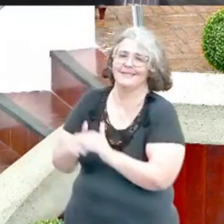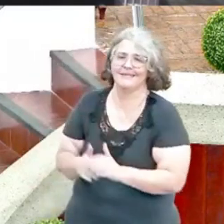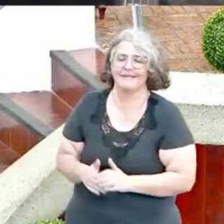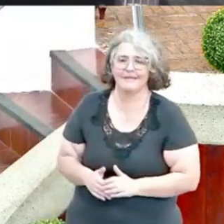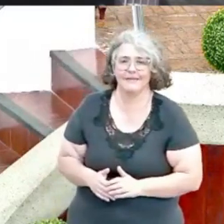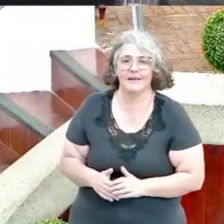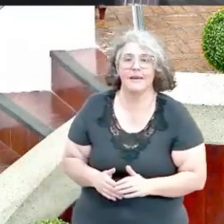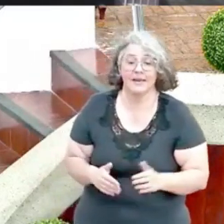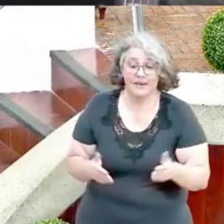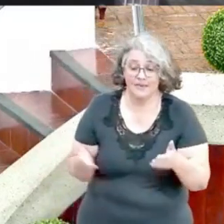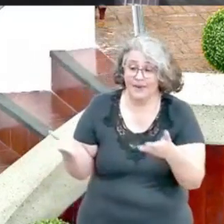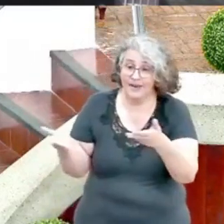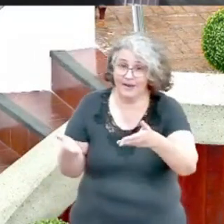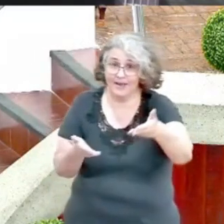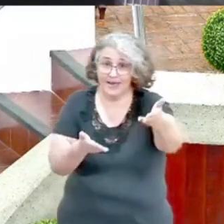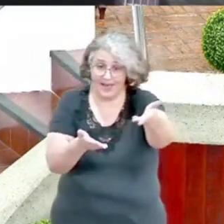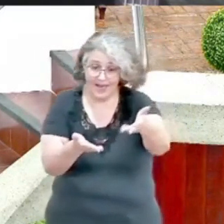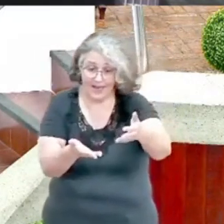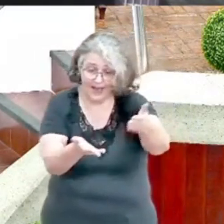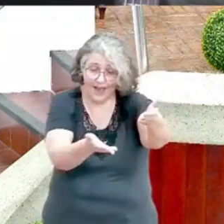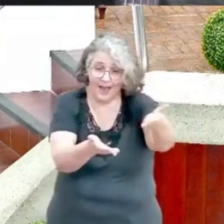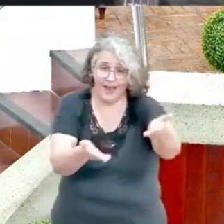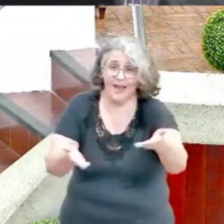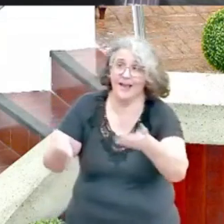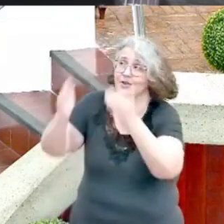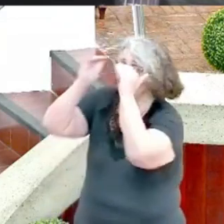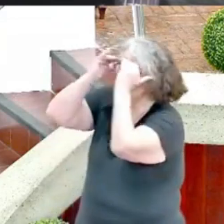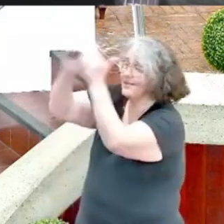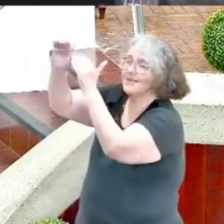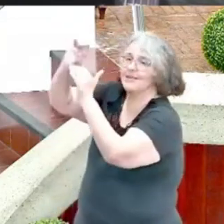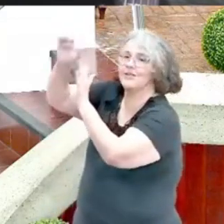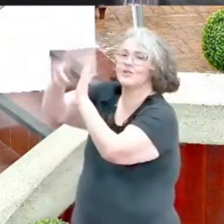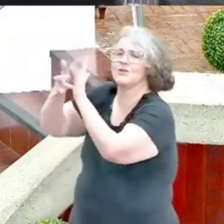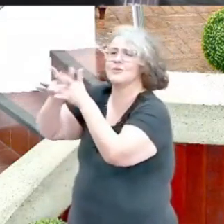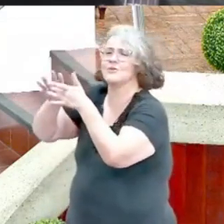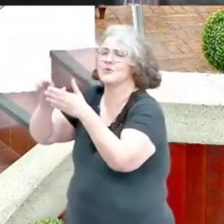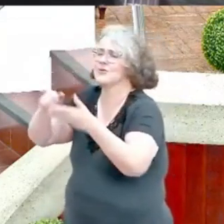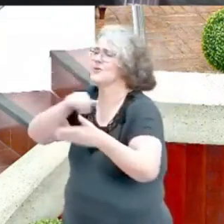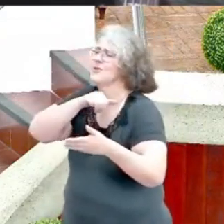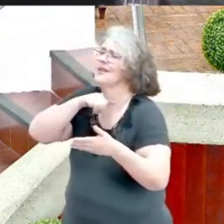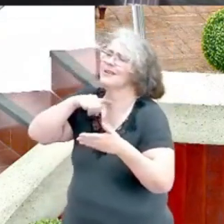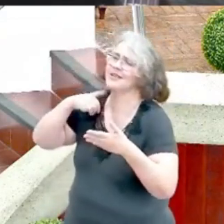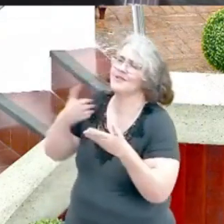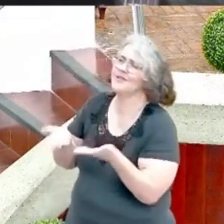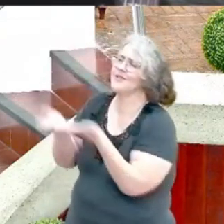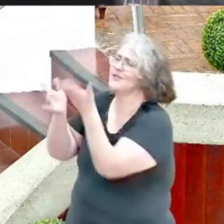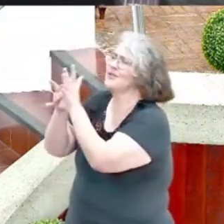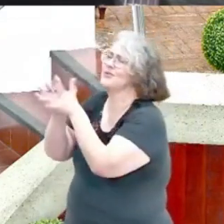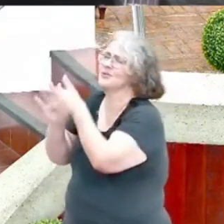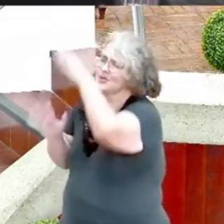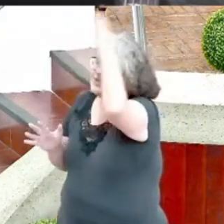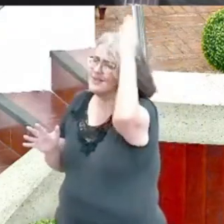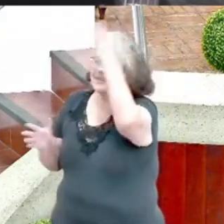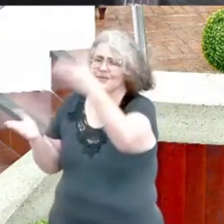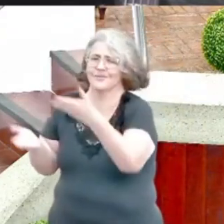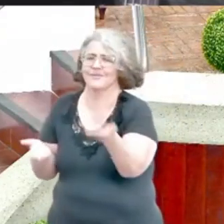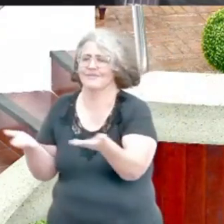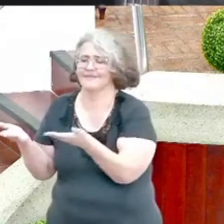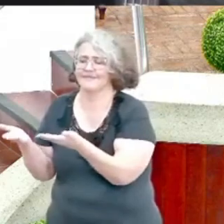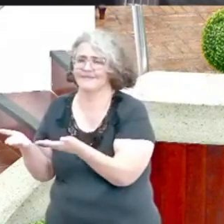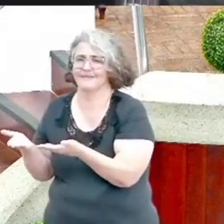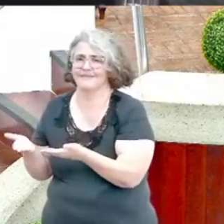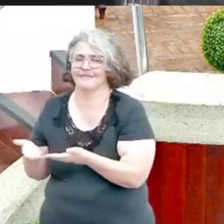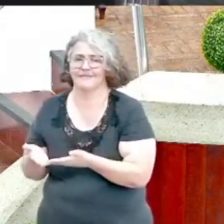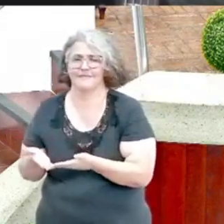oferta santificada pelo Espírito Santo. Paulo escreve aos Coríntios que a obra do Espírito Santo é transformar